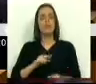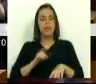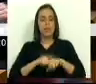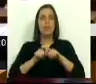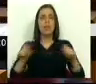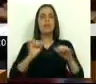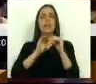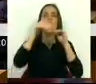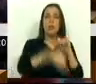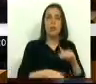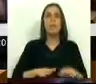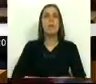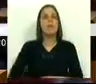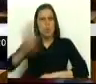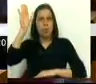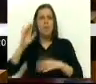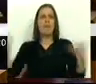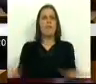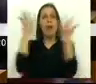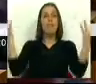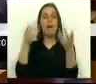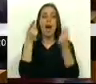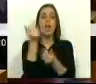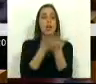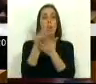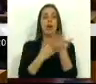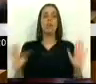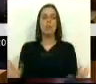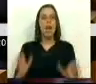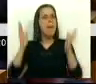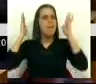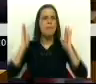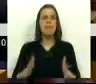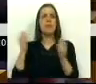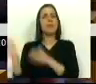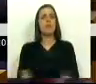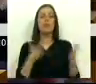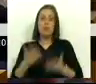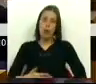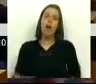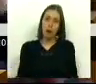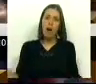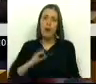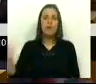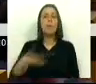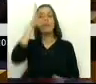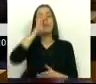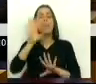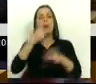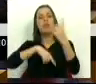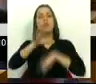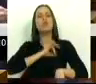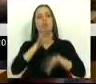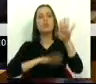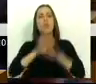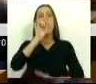ciclo de recessão e para subirmos, dinamizarmos economicamente. É necessário produzir, sim, Sr. Primeiro-Ministro. Mas aquilo que os senhores